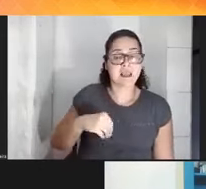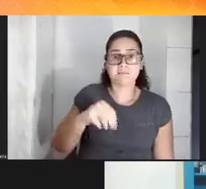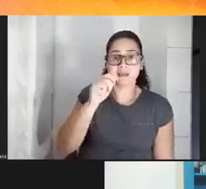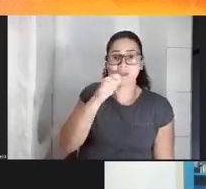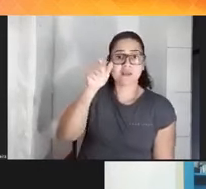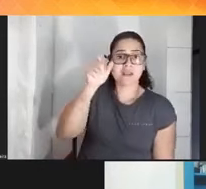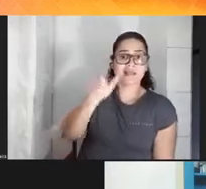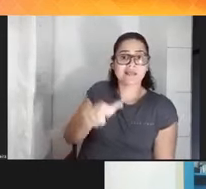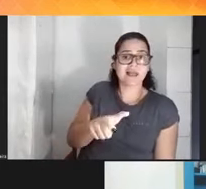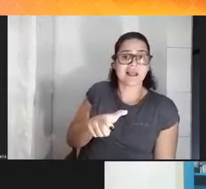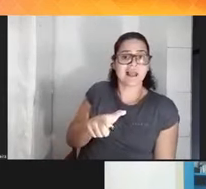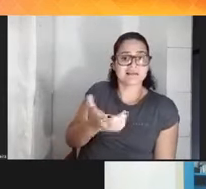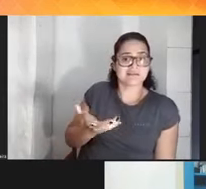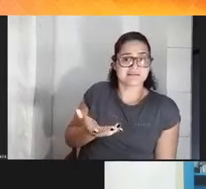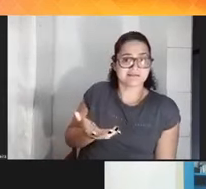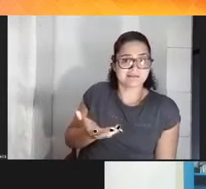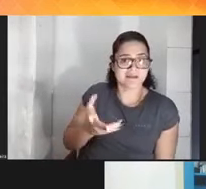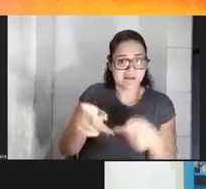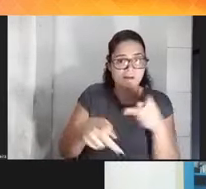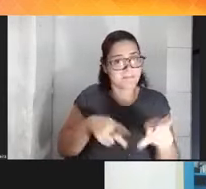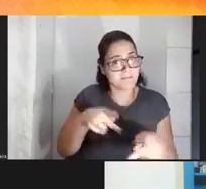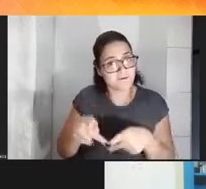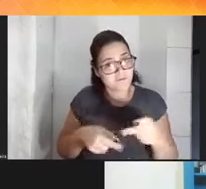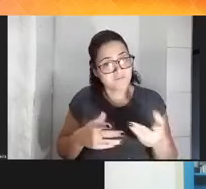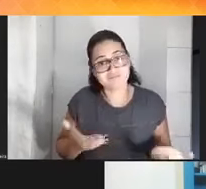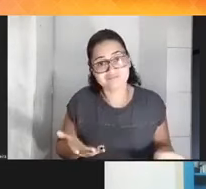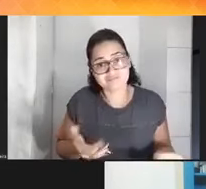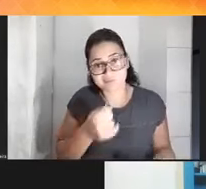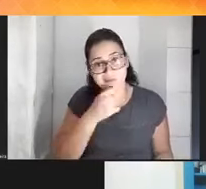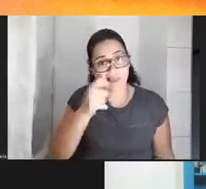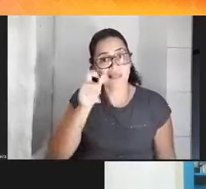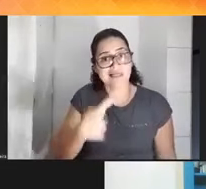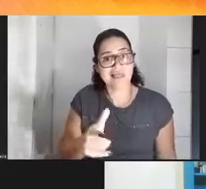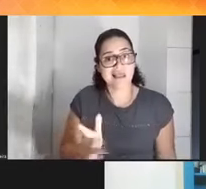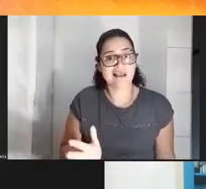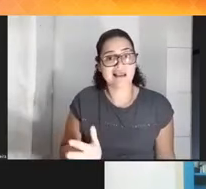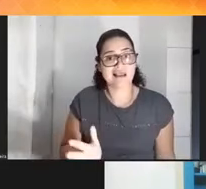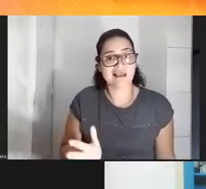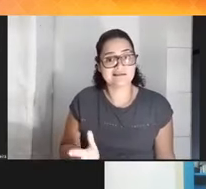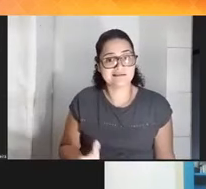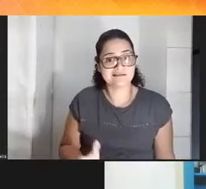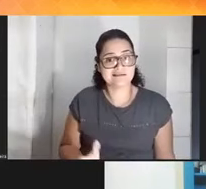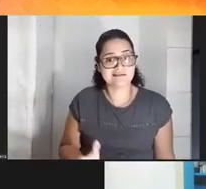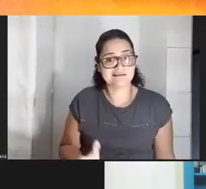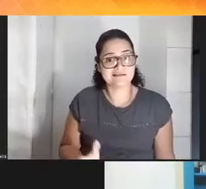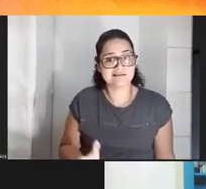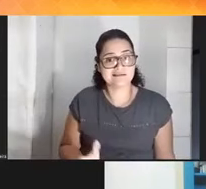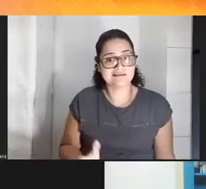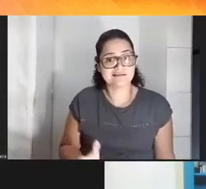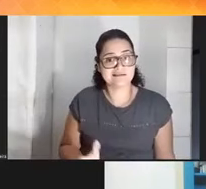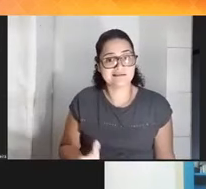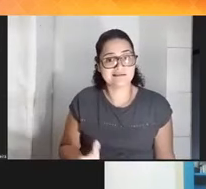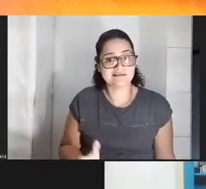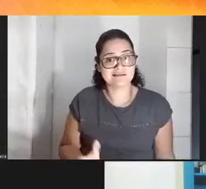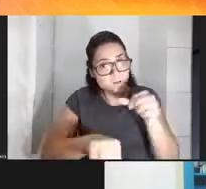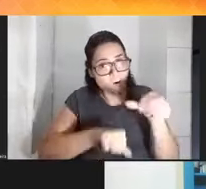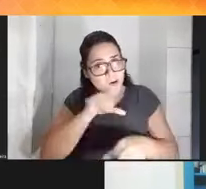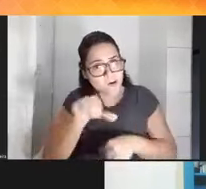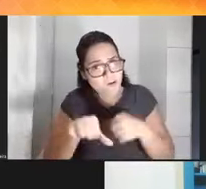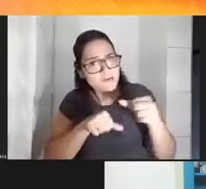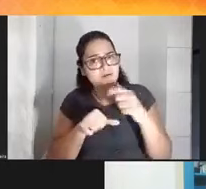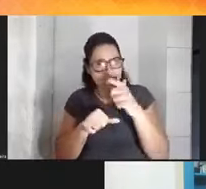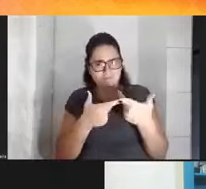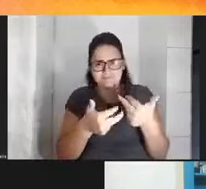do povo, como bem disse o Marcelo, né? Então, para mudar esse estado de coisas, nós